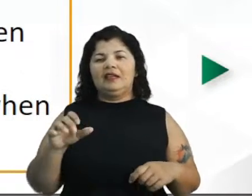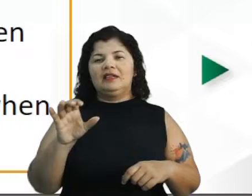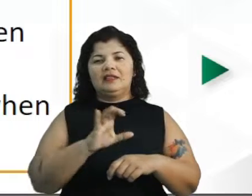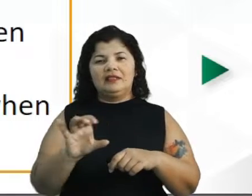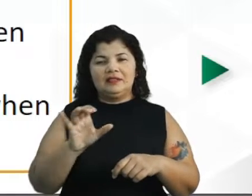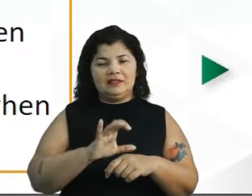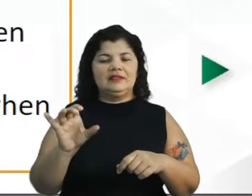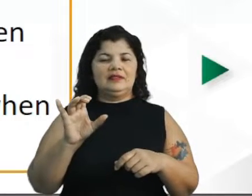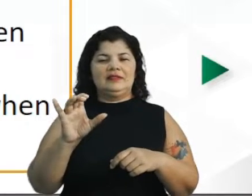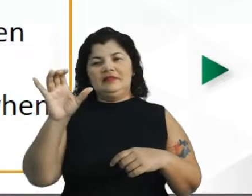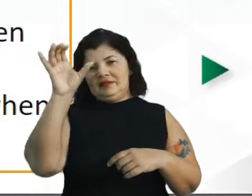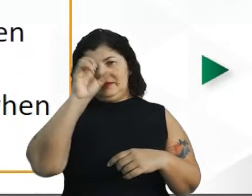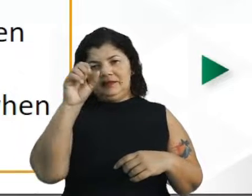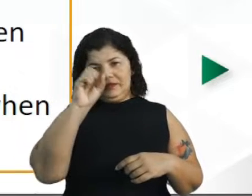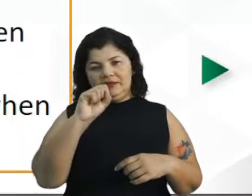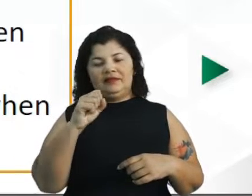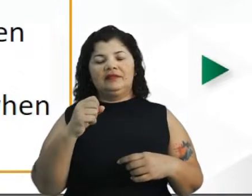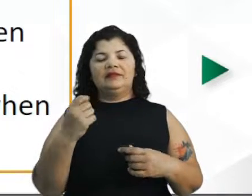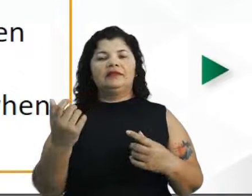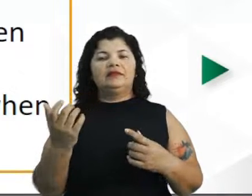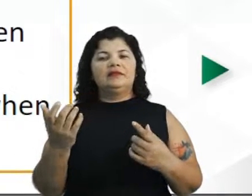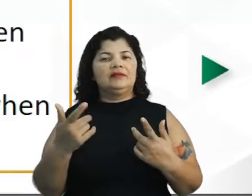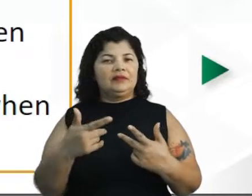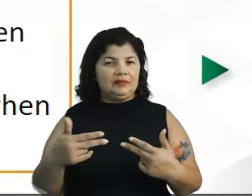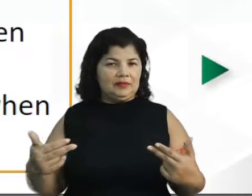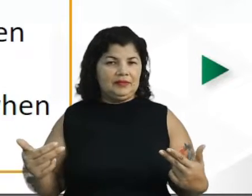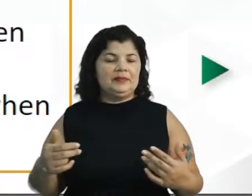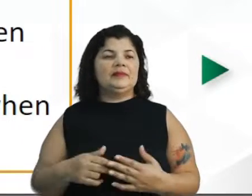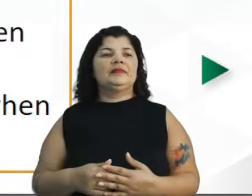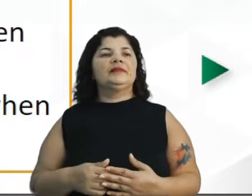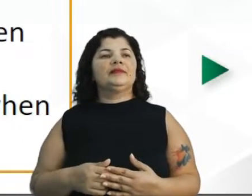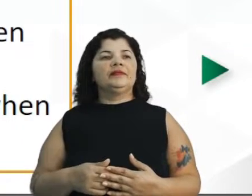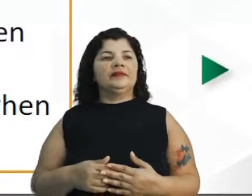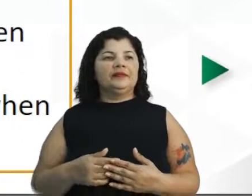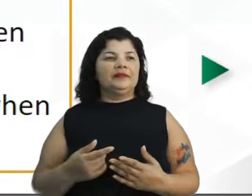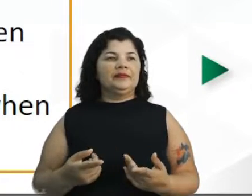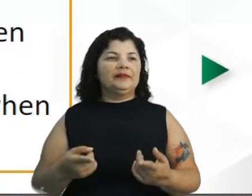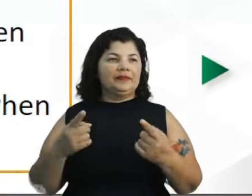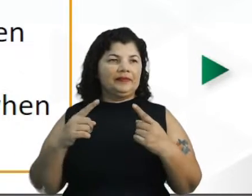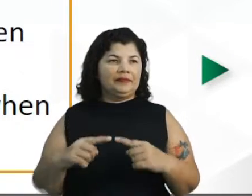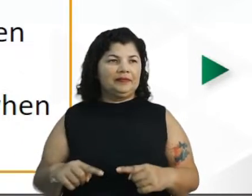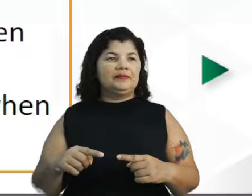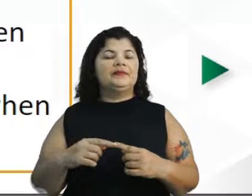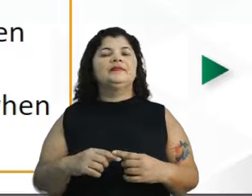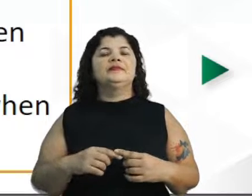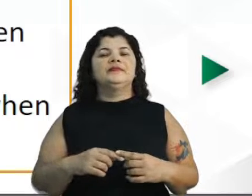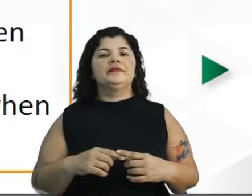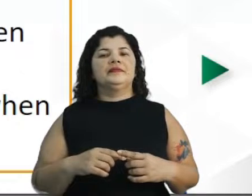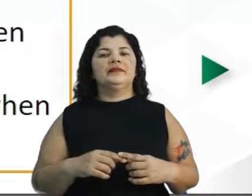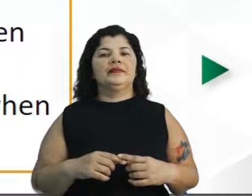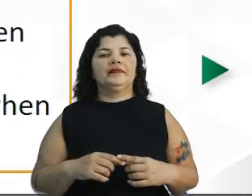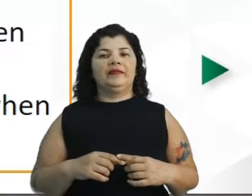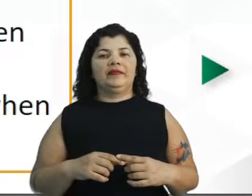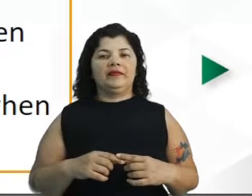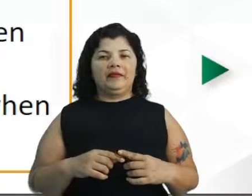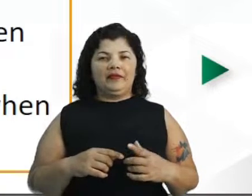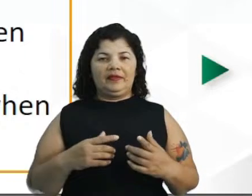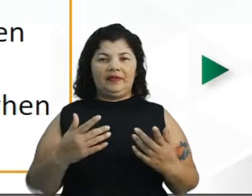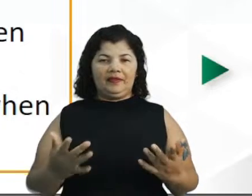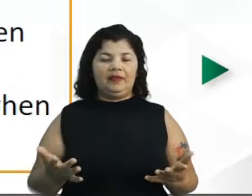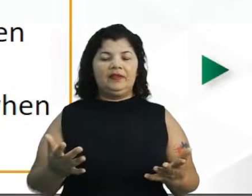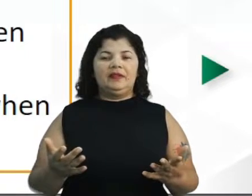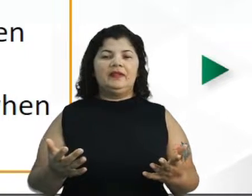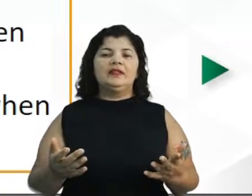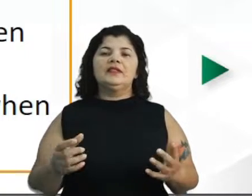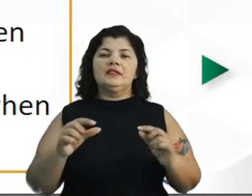mais facilidade, estímulos de repente para poder falar. E aí tem mais abaixo, né? She could play guitar when she